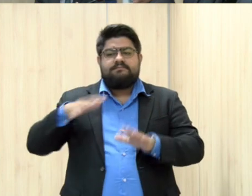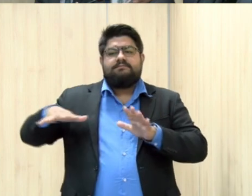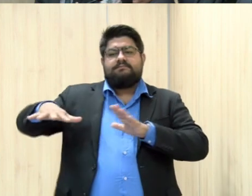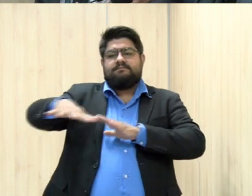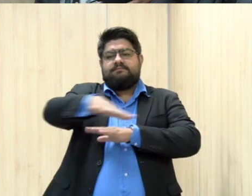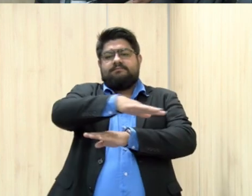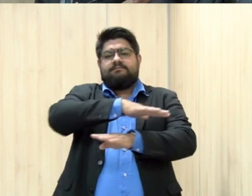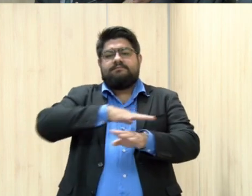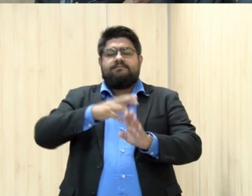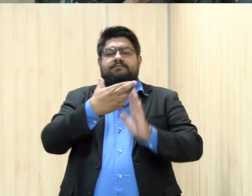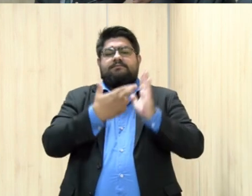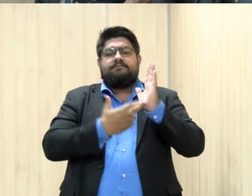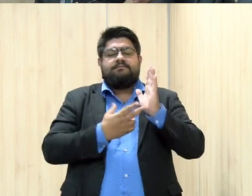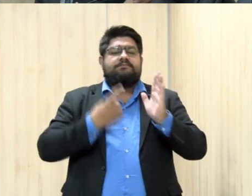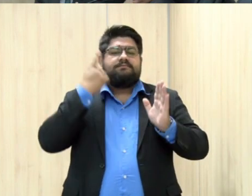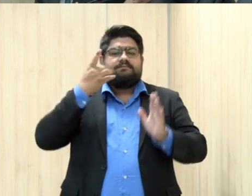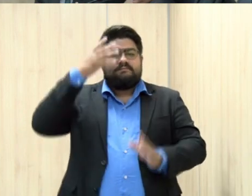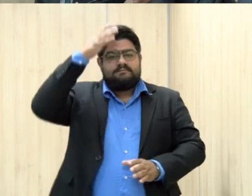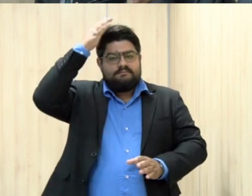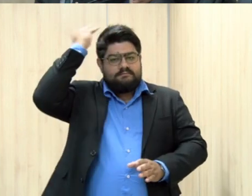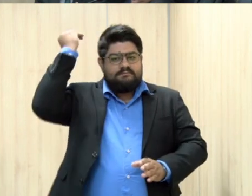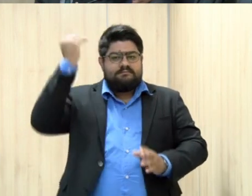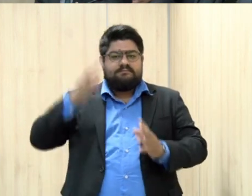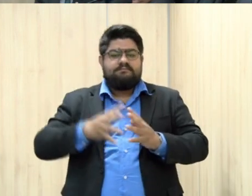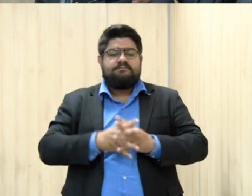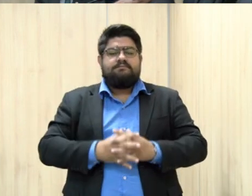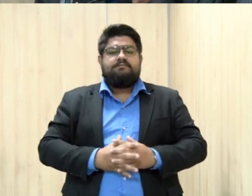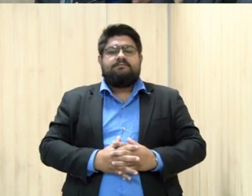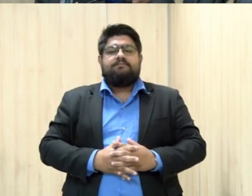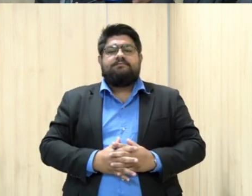da relatoria Deputado Rodrigo Camargo